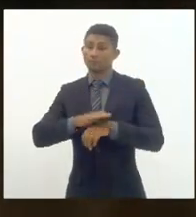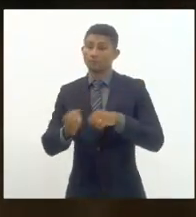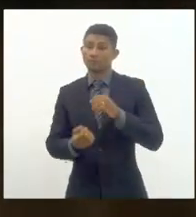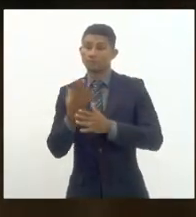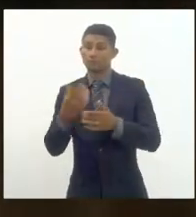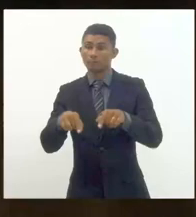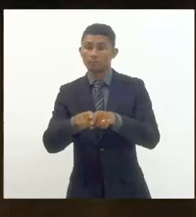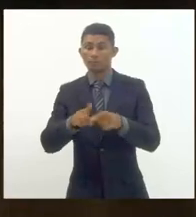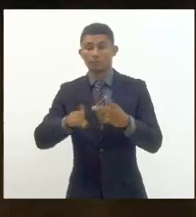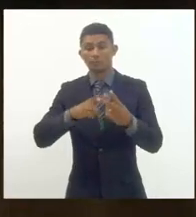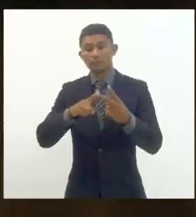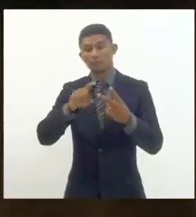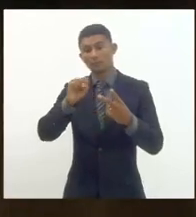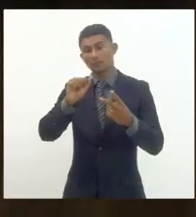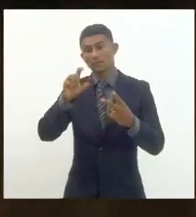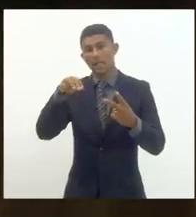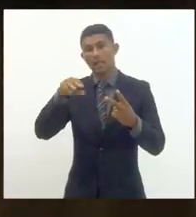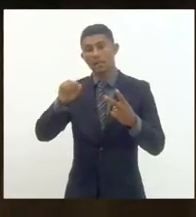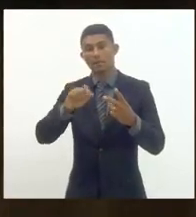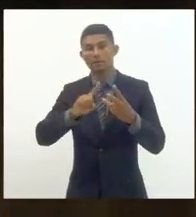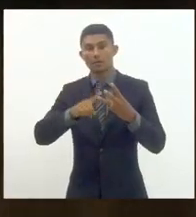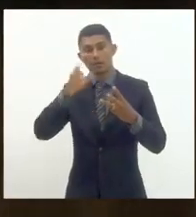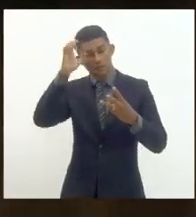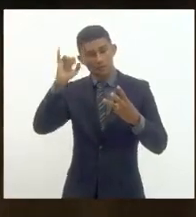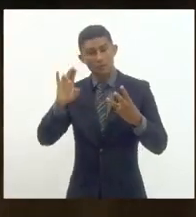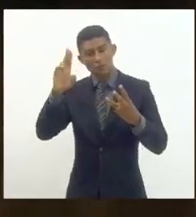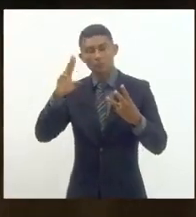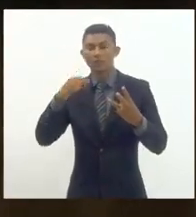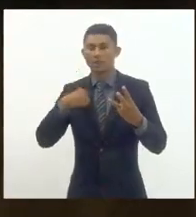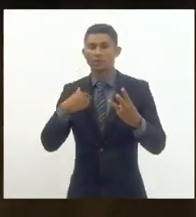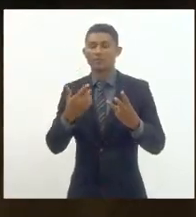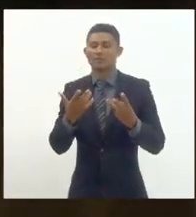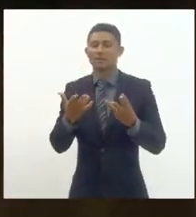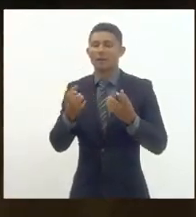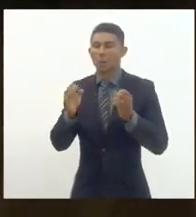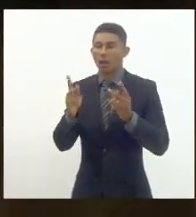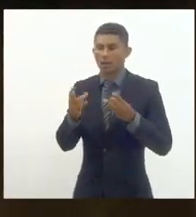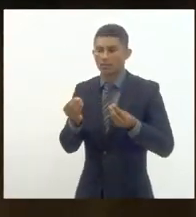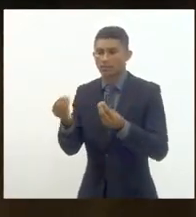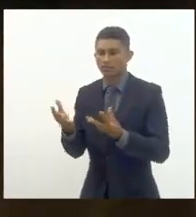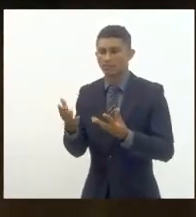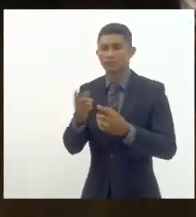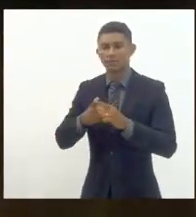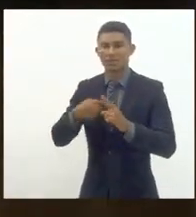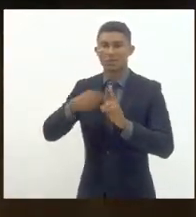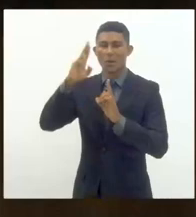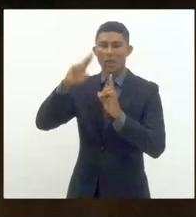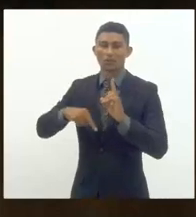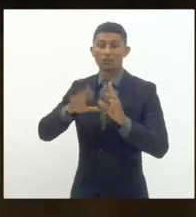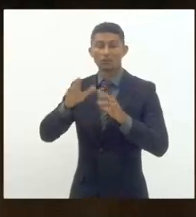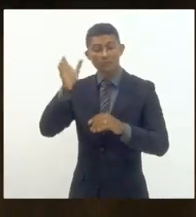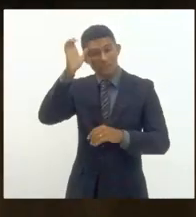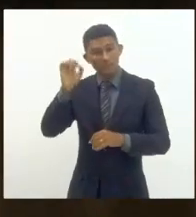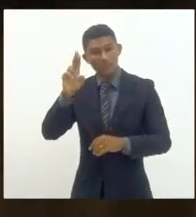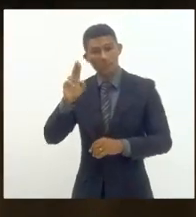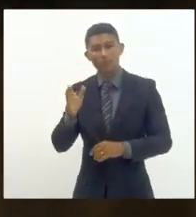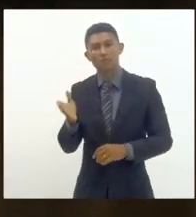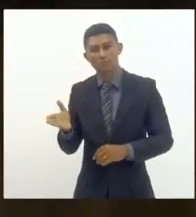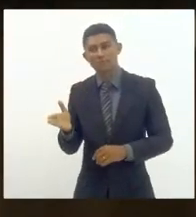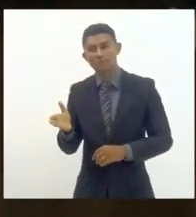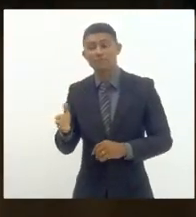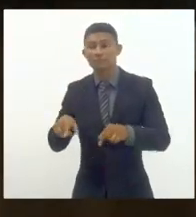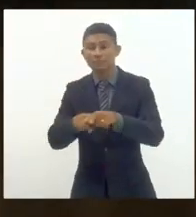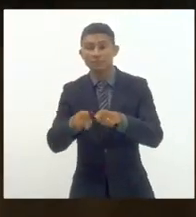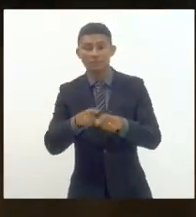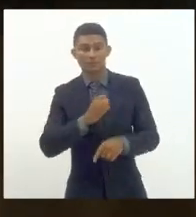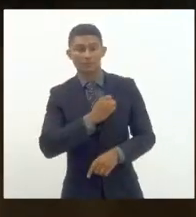Coronel Salema e deputada Tiaju. Eu abri mão por causa da relatoria, mas aqui deixar claro que deputada Tiaju e